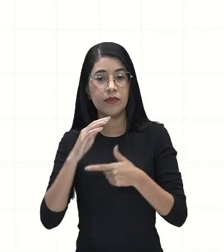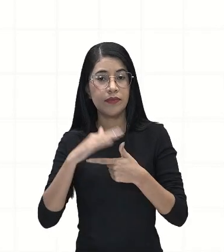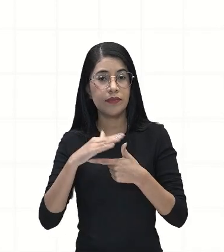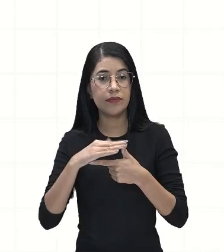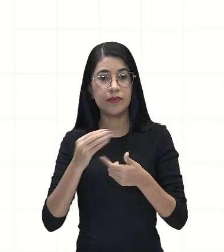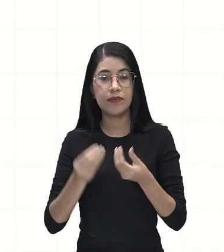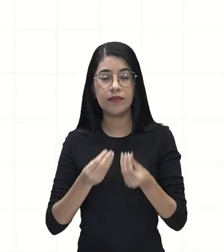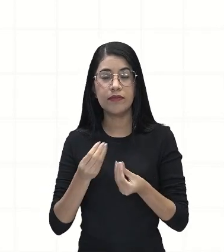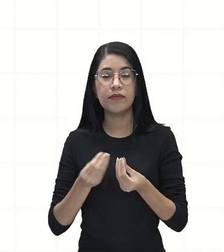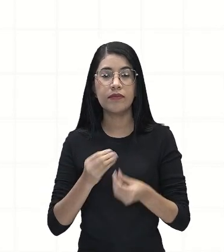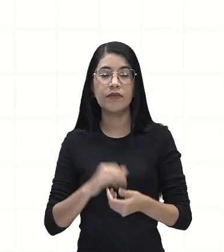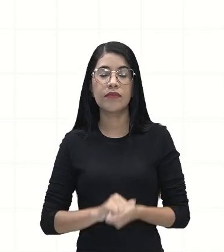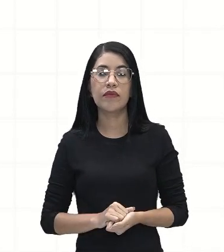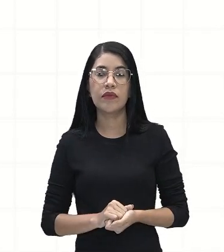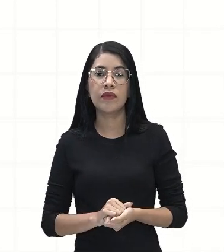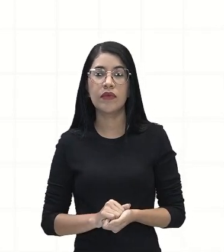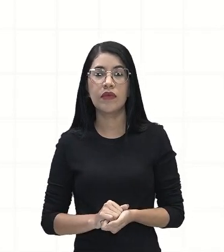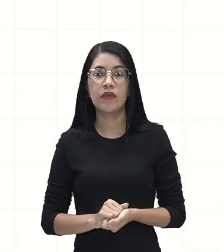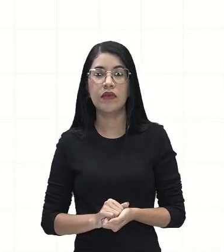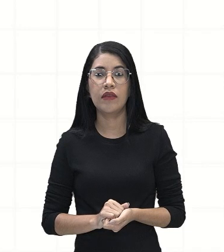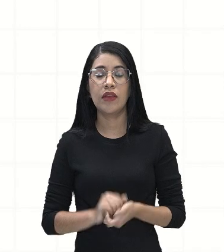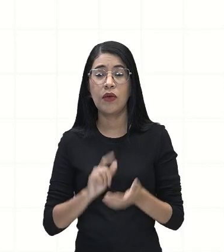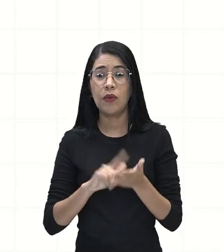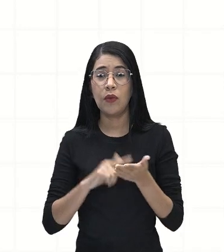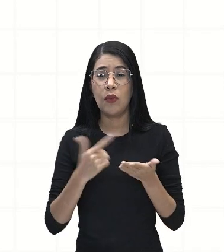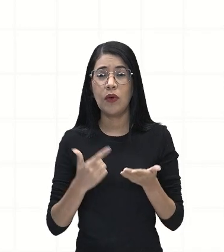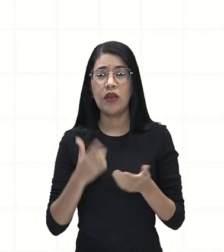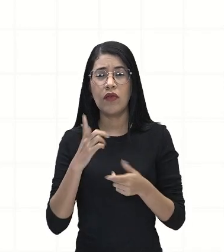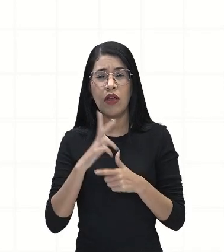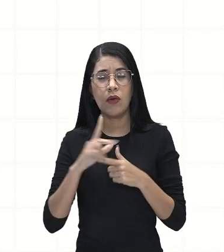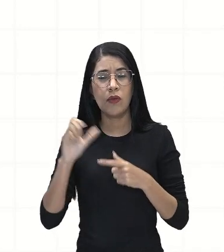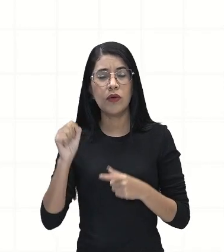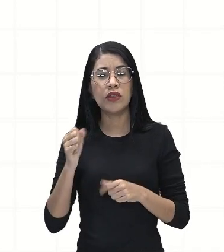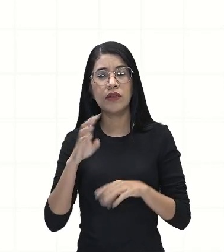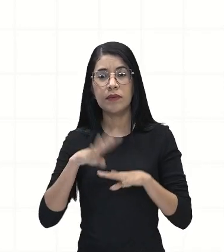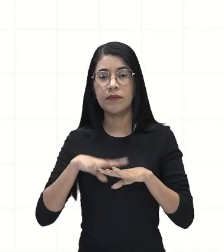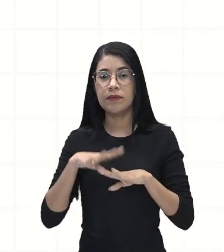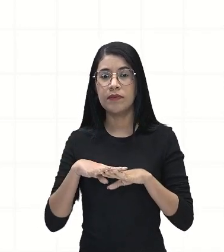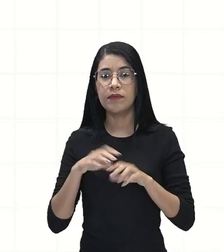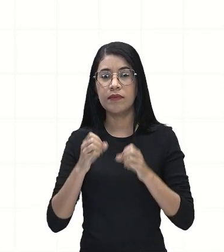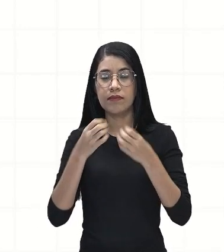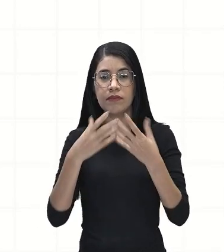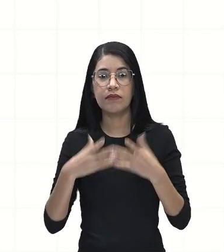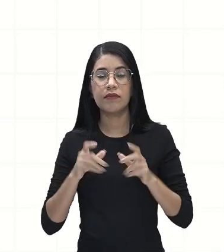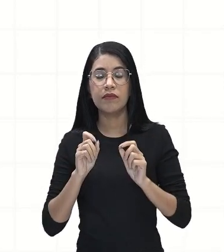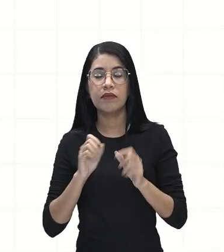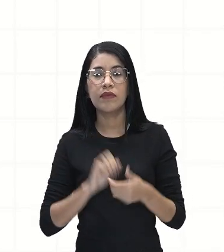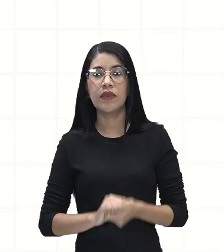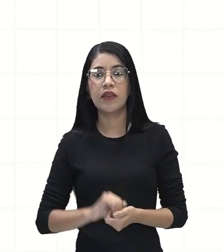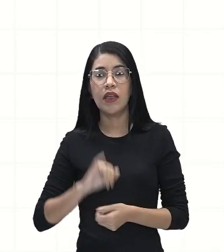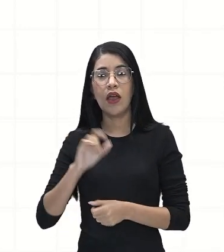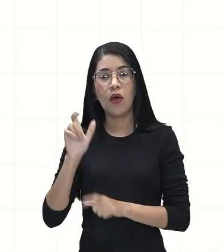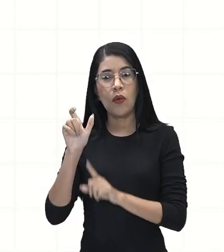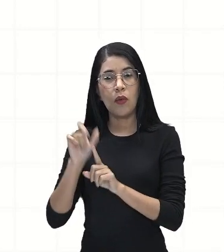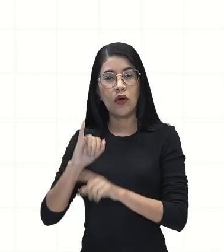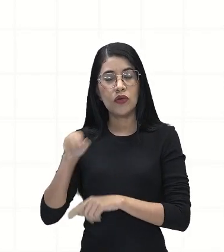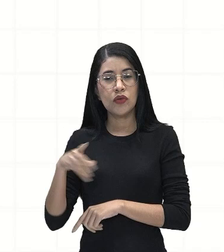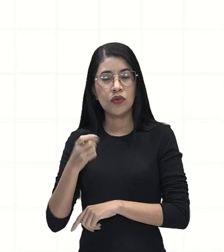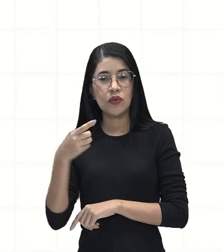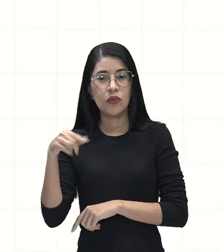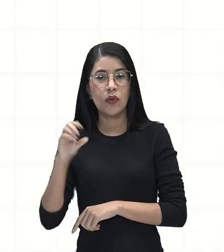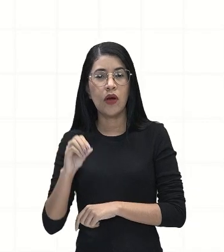só, é uma questão do livro da Conquista da Matemática que diz o seguinte: João, um navegante